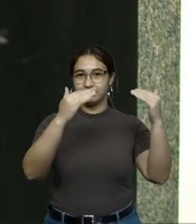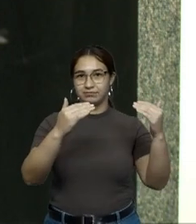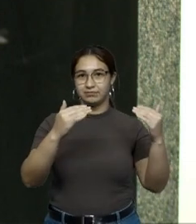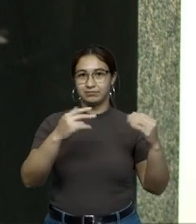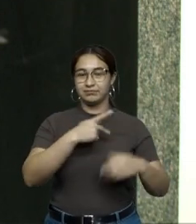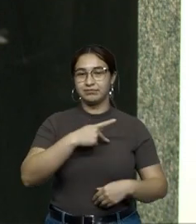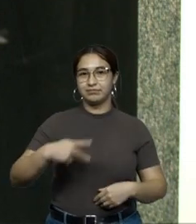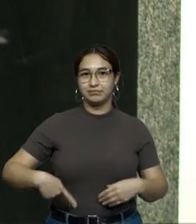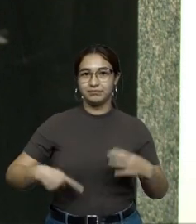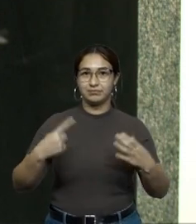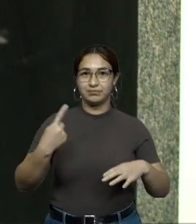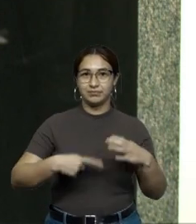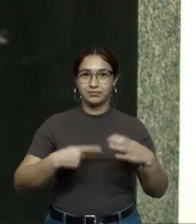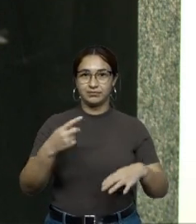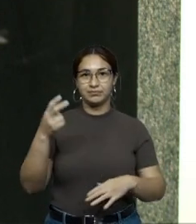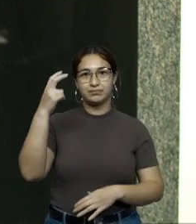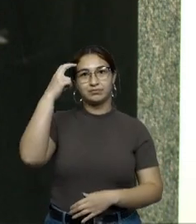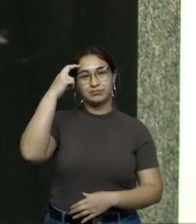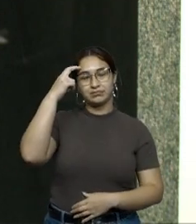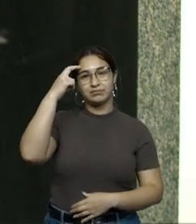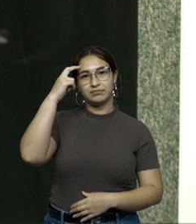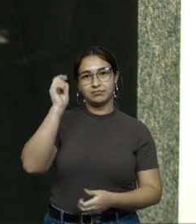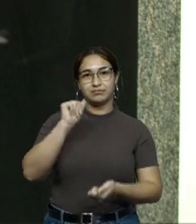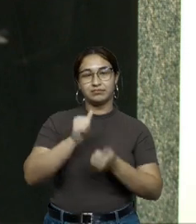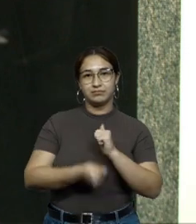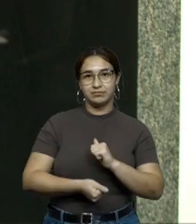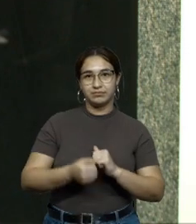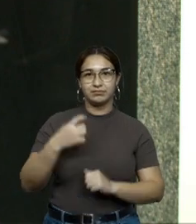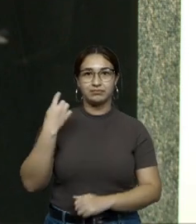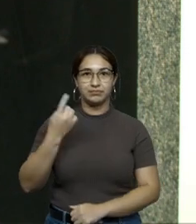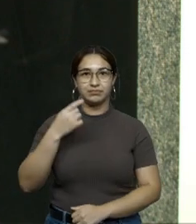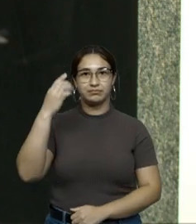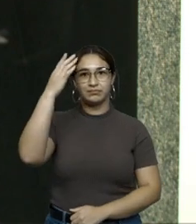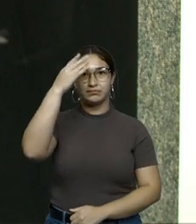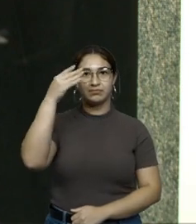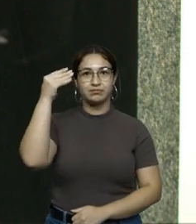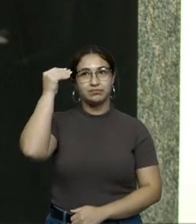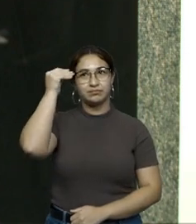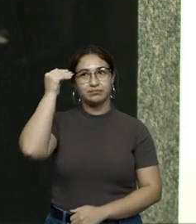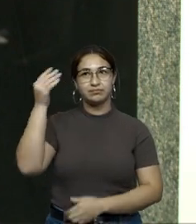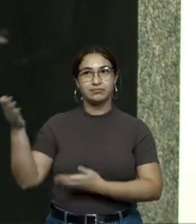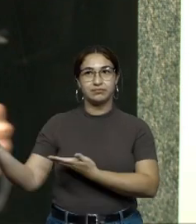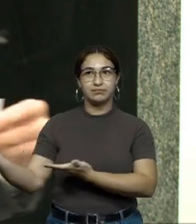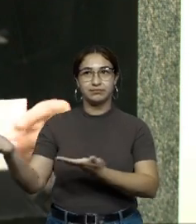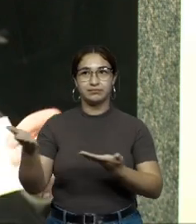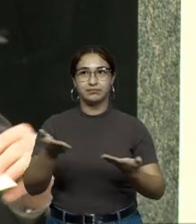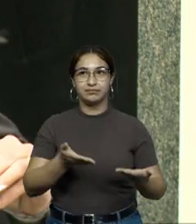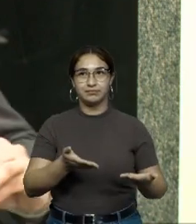cultura e desporto da Assembleia Legislativa deputada Luciane carminatti e